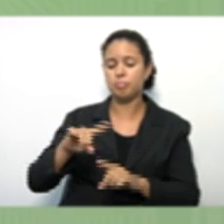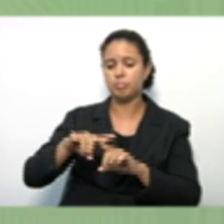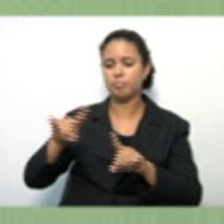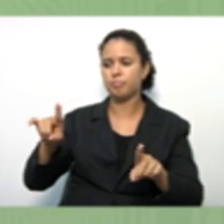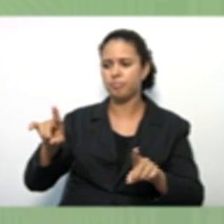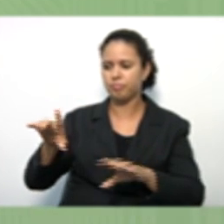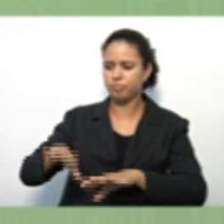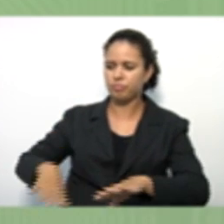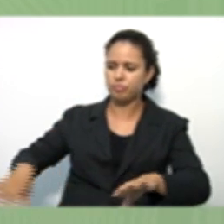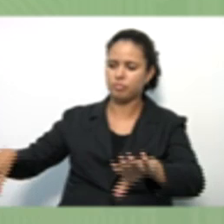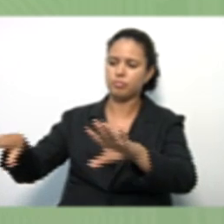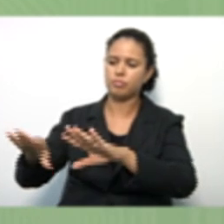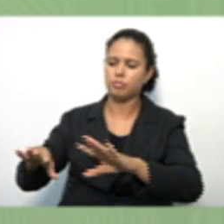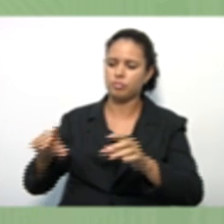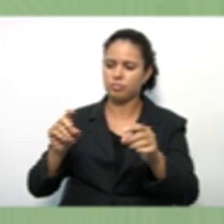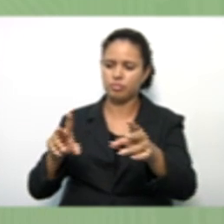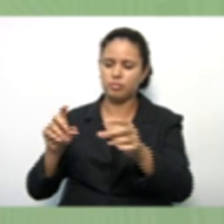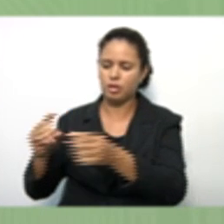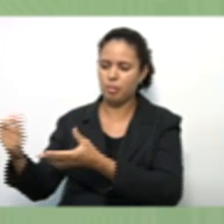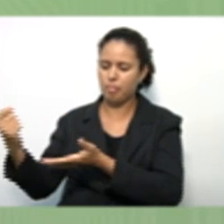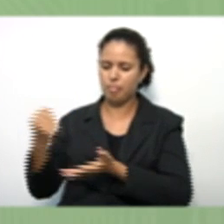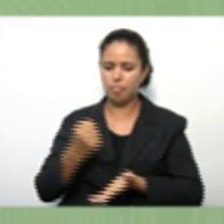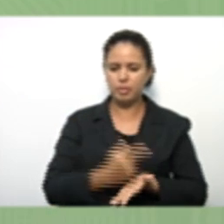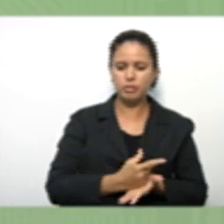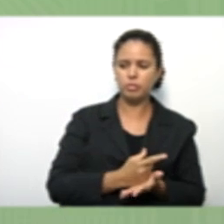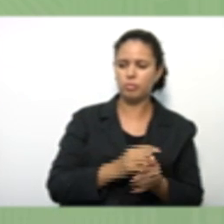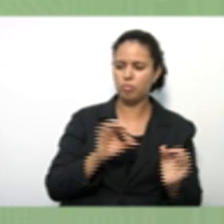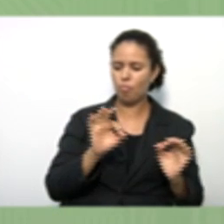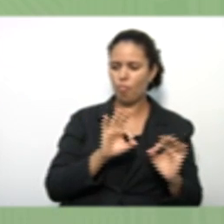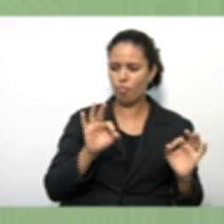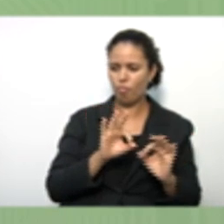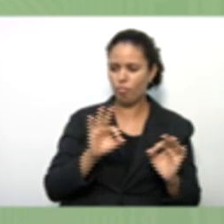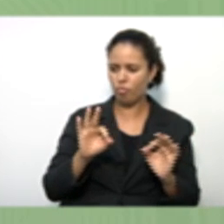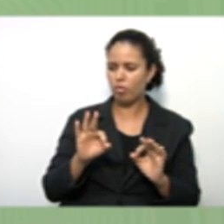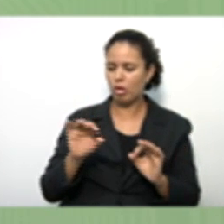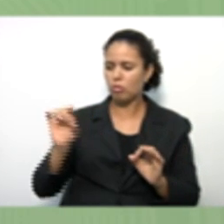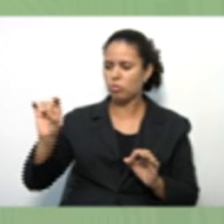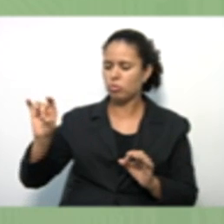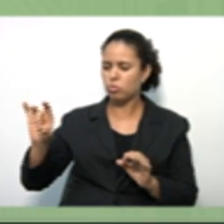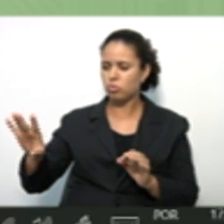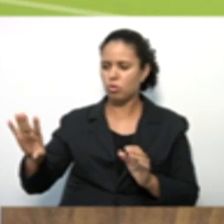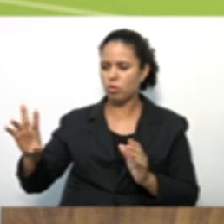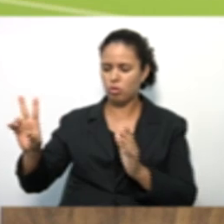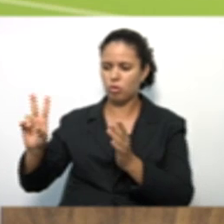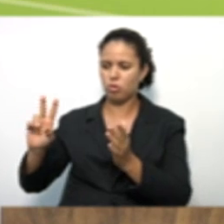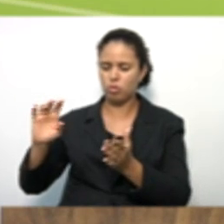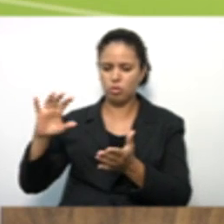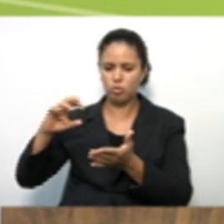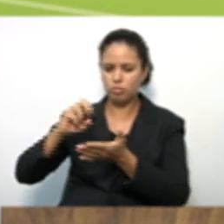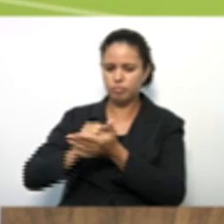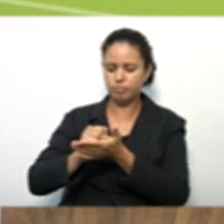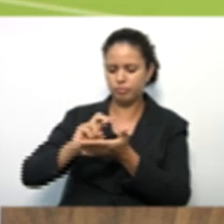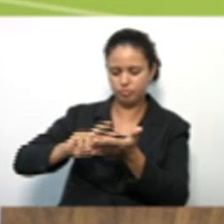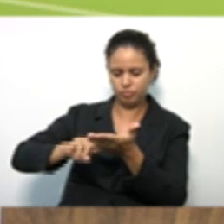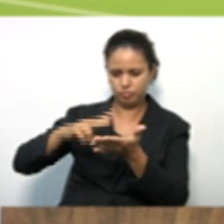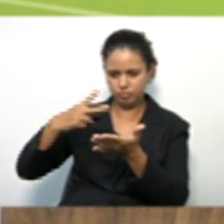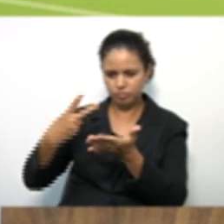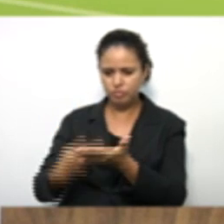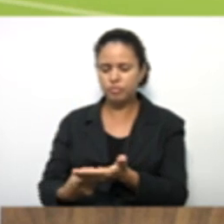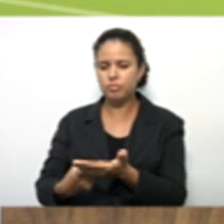receber seria o que, professor Aloir? Bom, a duplicata a receber, portanto, seriam essa dívida que nós